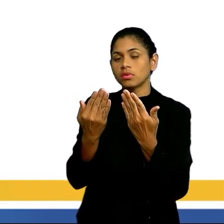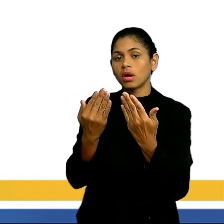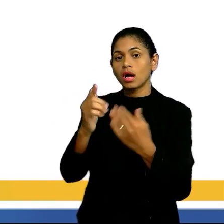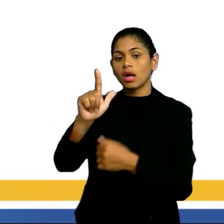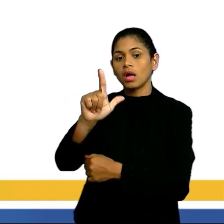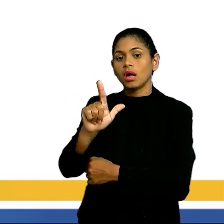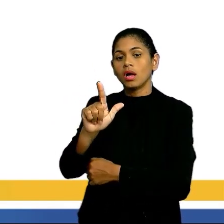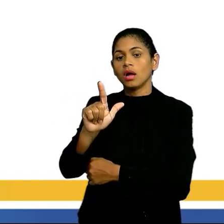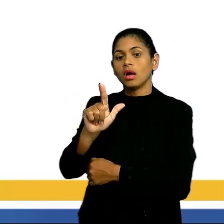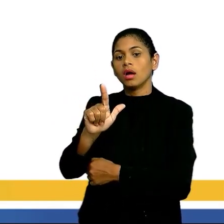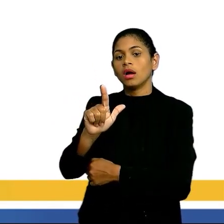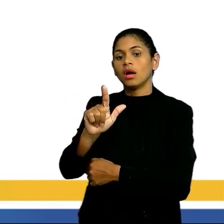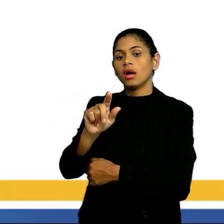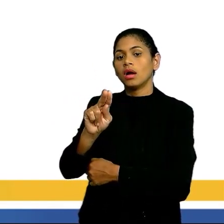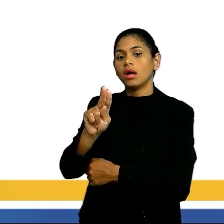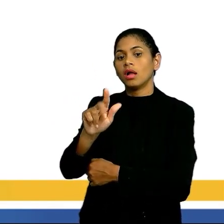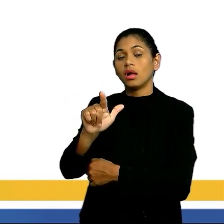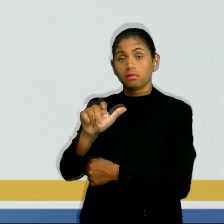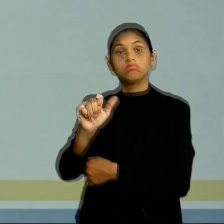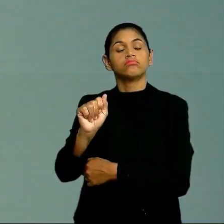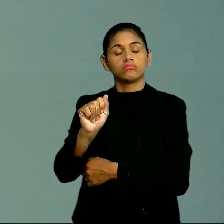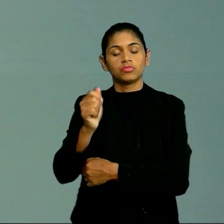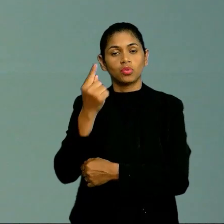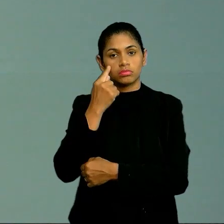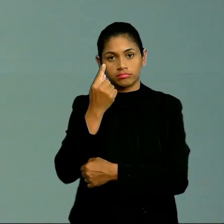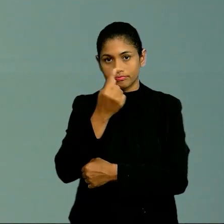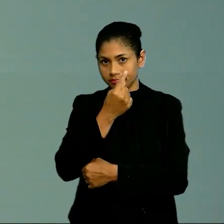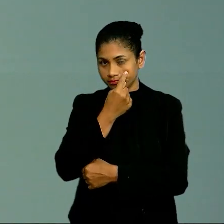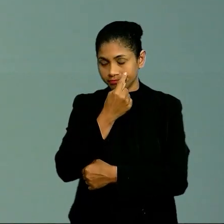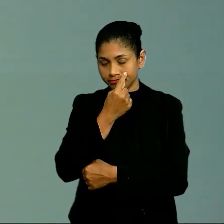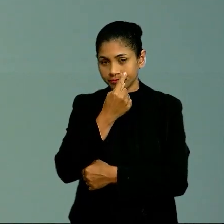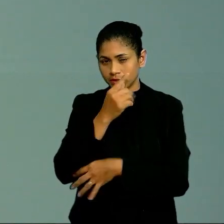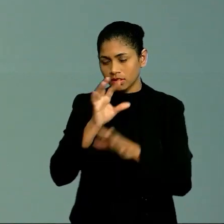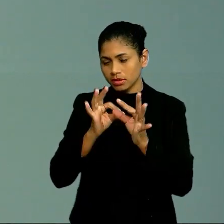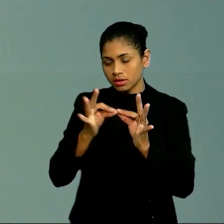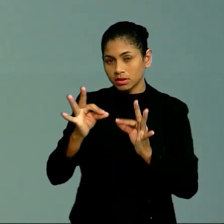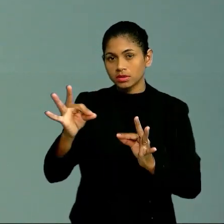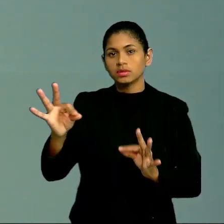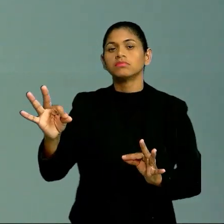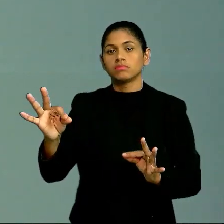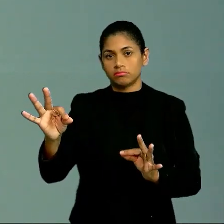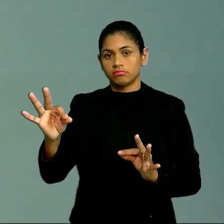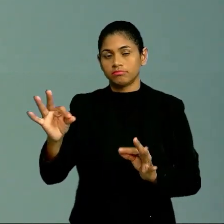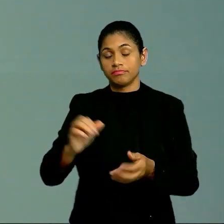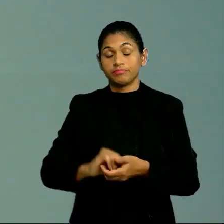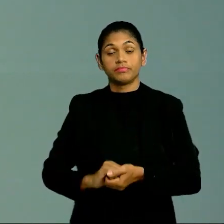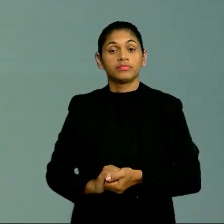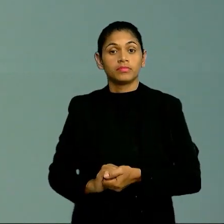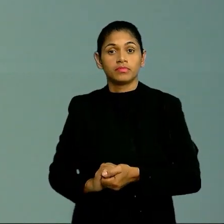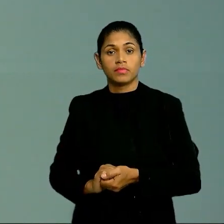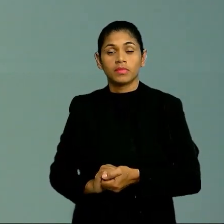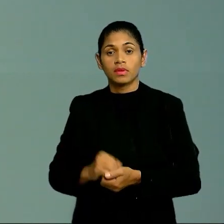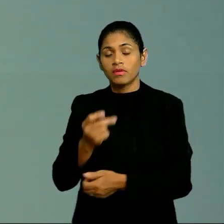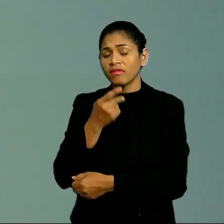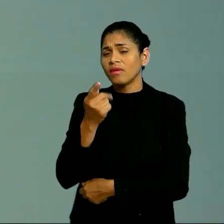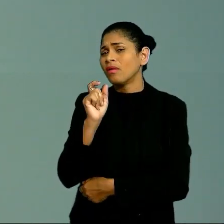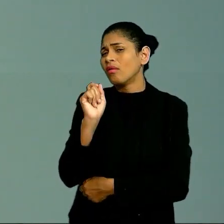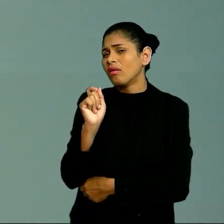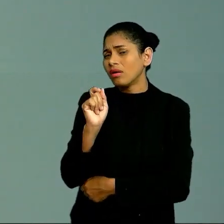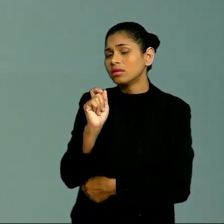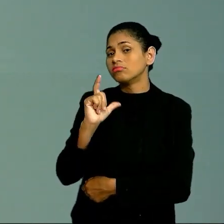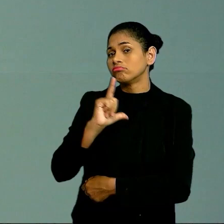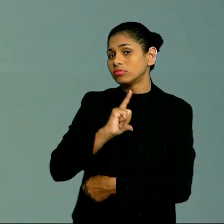fala, tem distância filogenética. Ele quer me dizer o quê? Tem a mesma função, mas